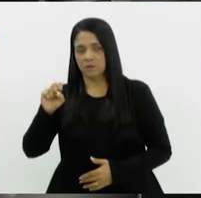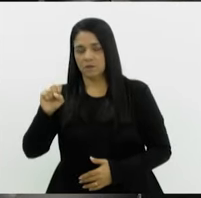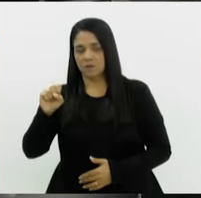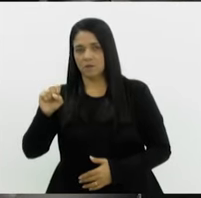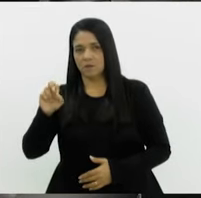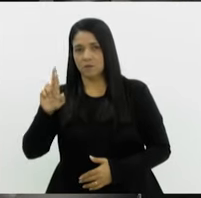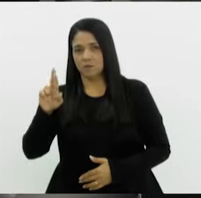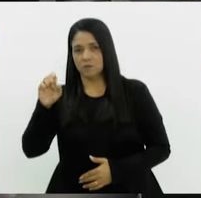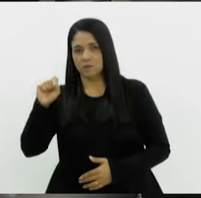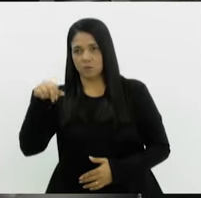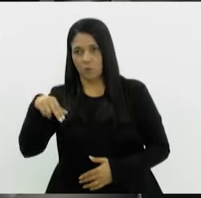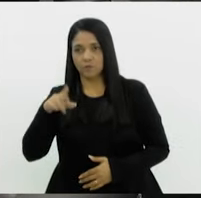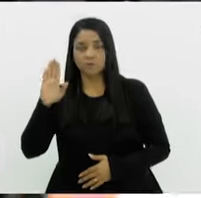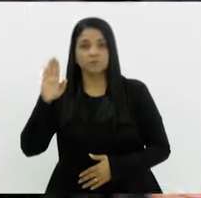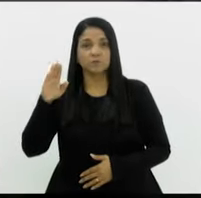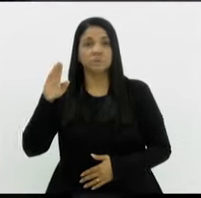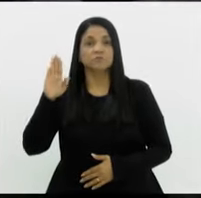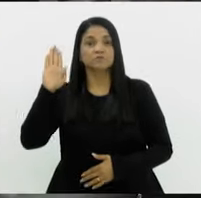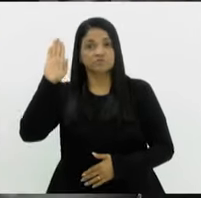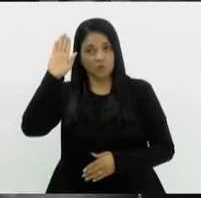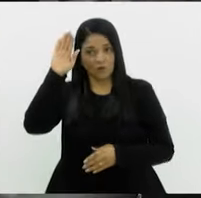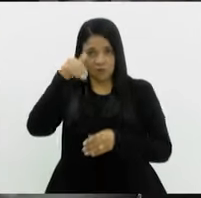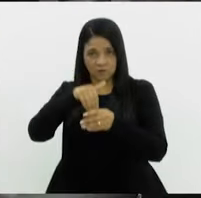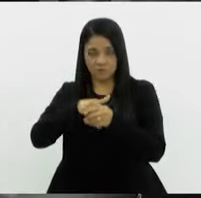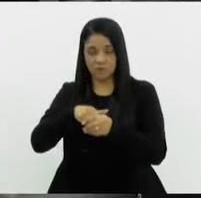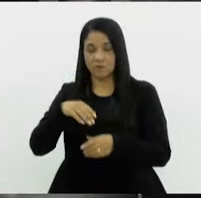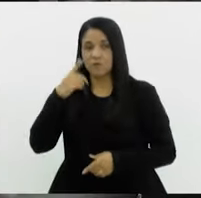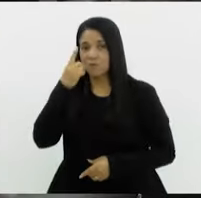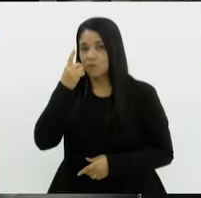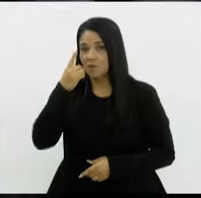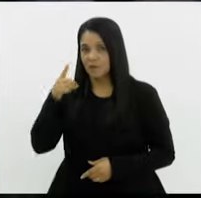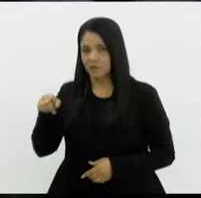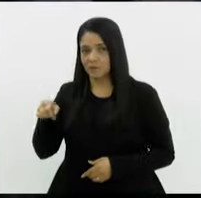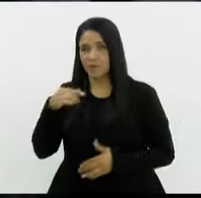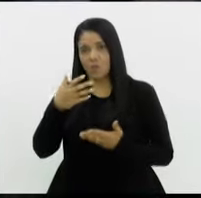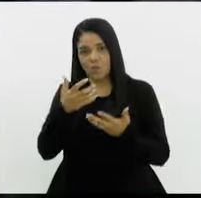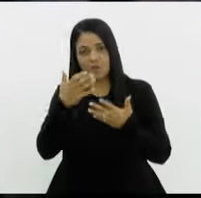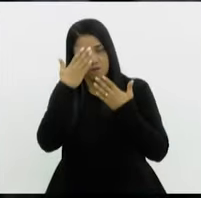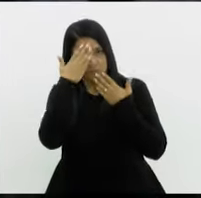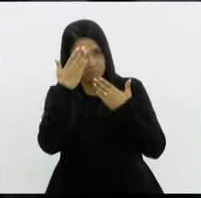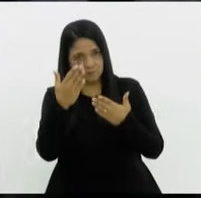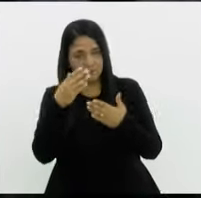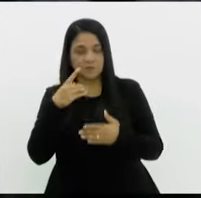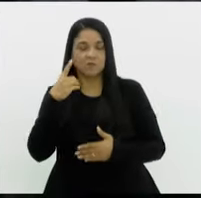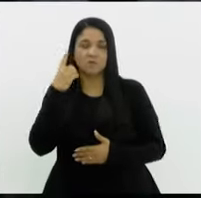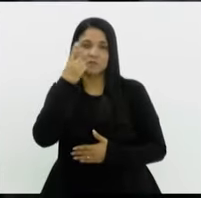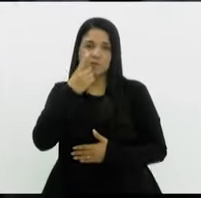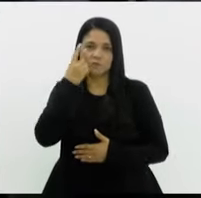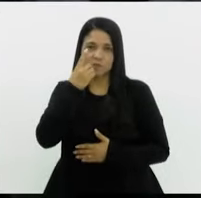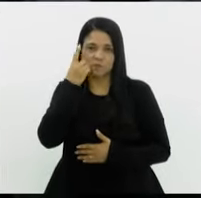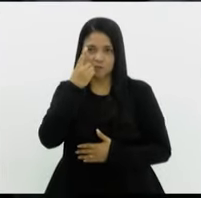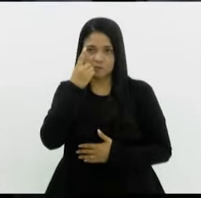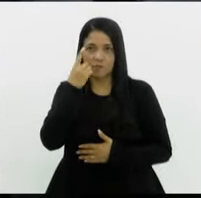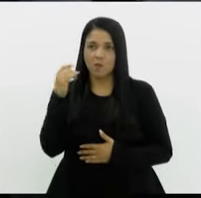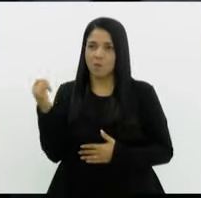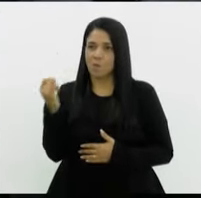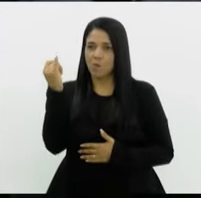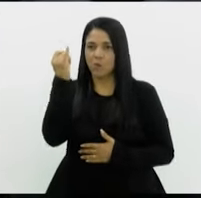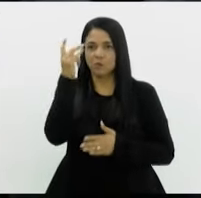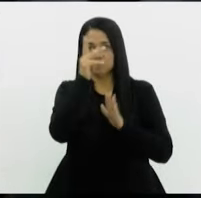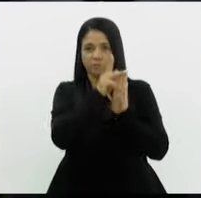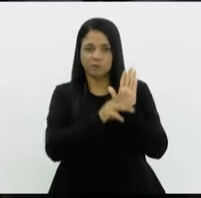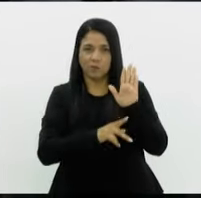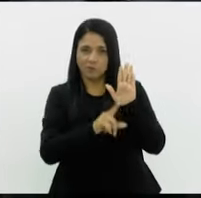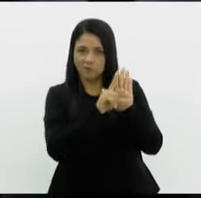BNH, declaração de voto. Declaração de voto. Por favor. Presidente, agradecer primeiramente os deputados, né? E a importância desse